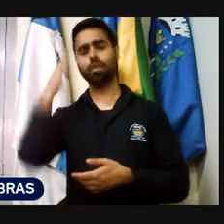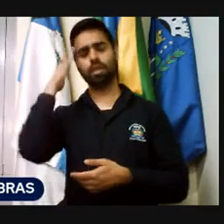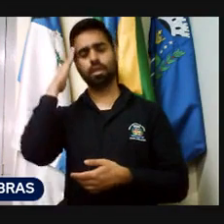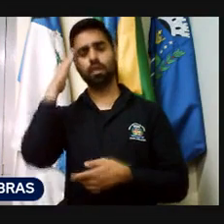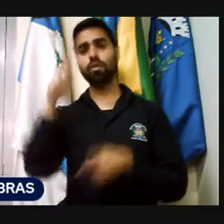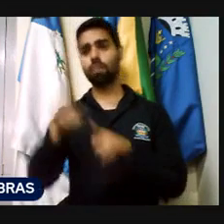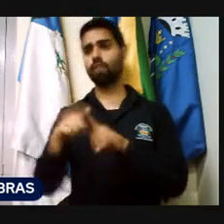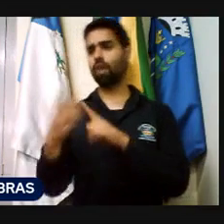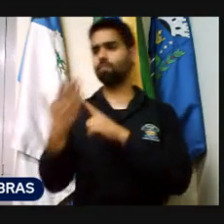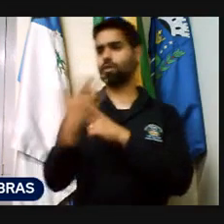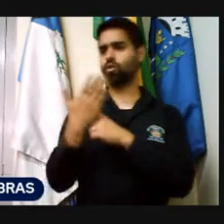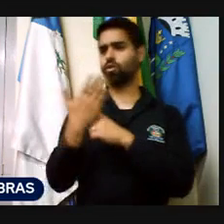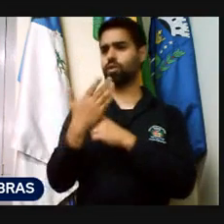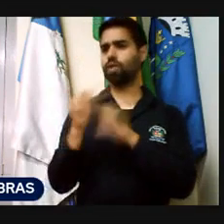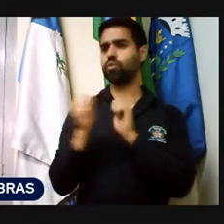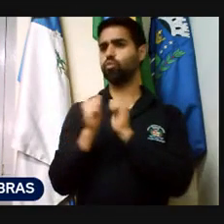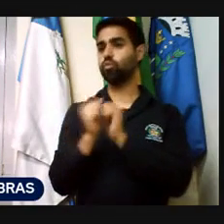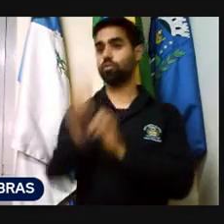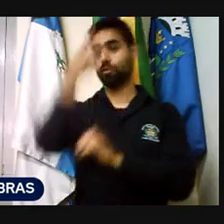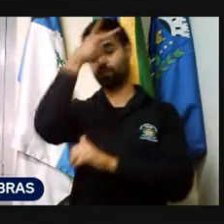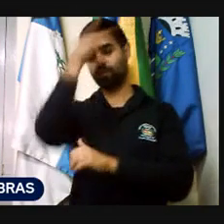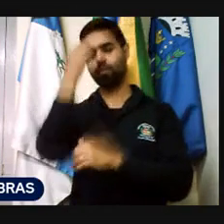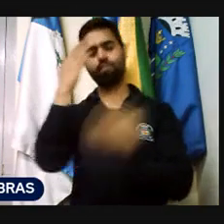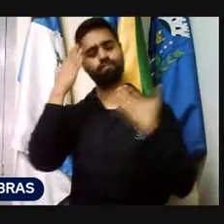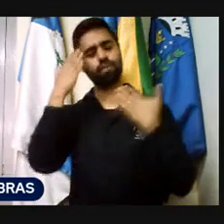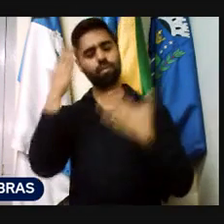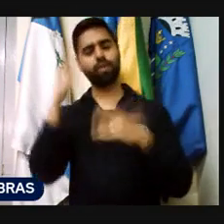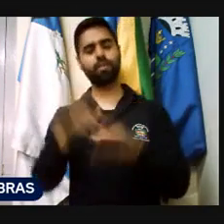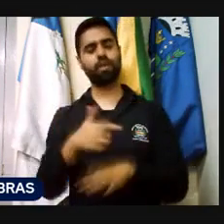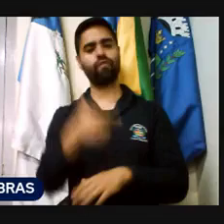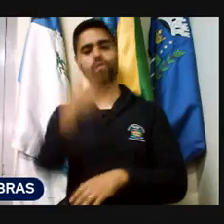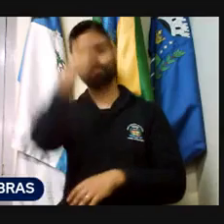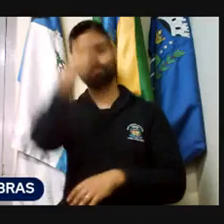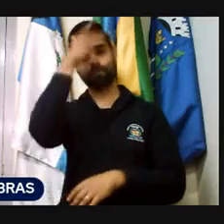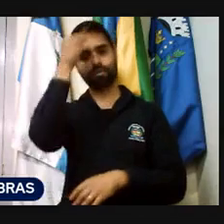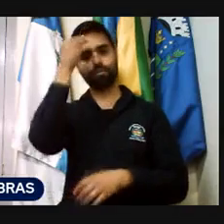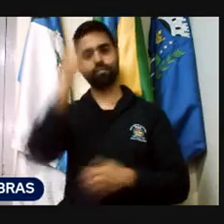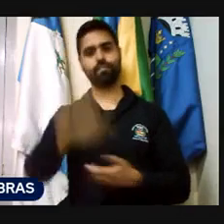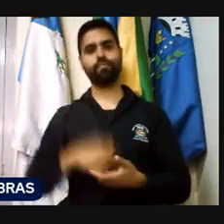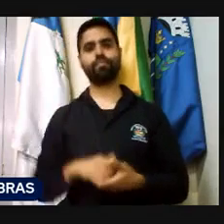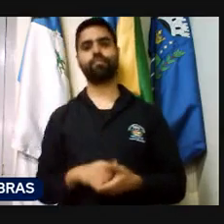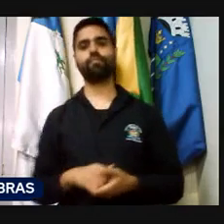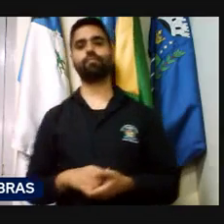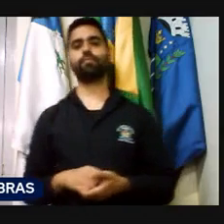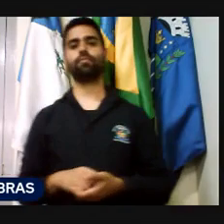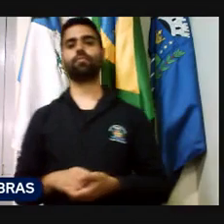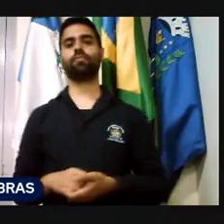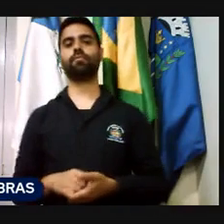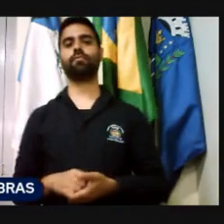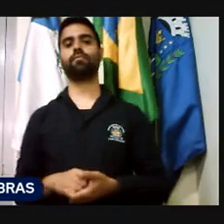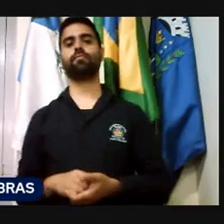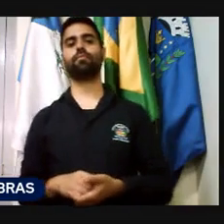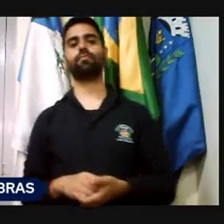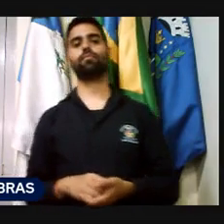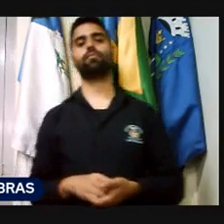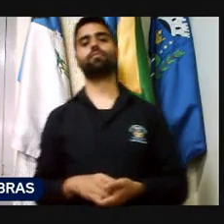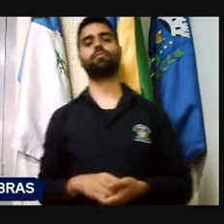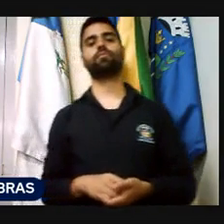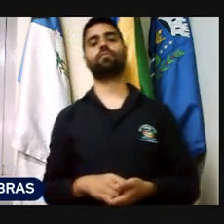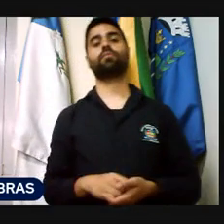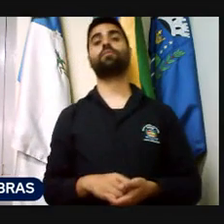nos ajudar junto com o Executivo. Muito obrigado, vice-prefeito. Agora, o que a gente tem visto também